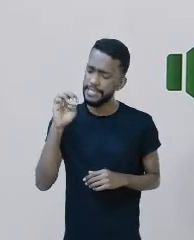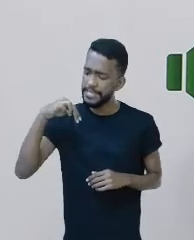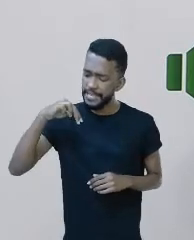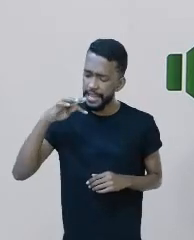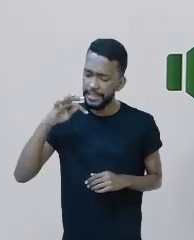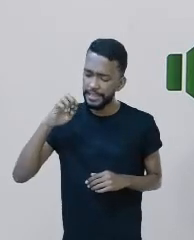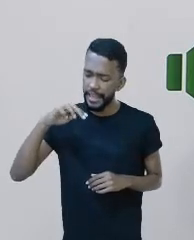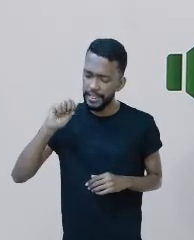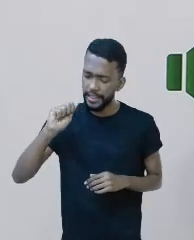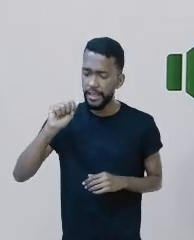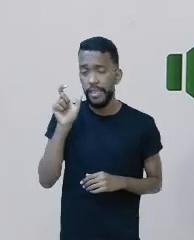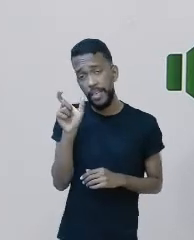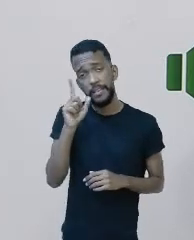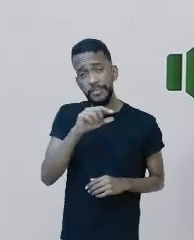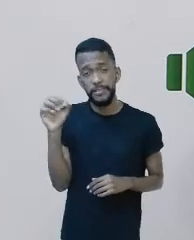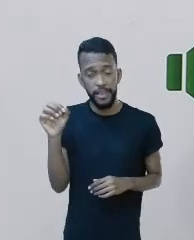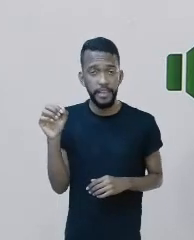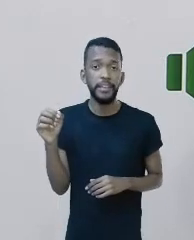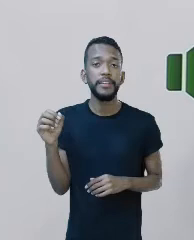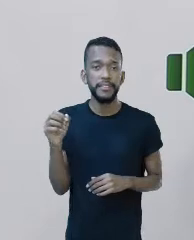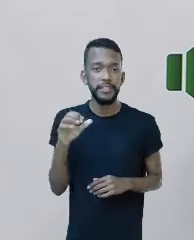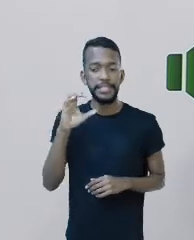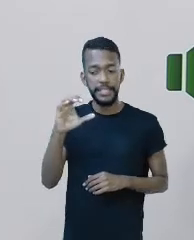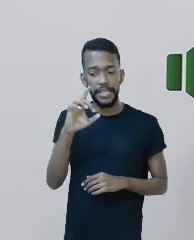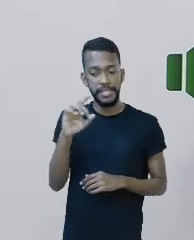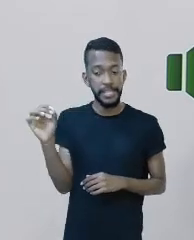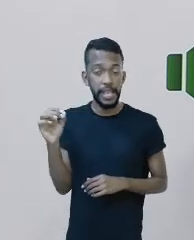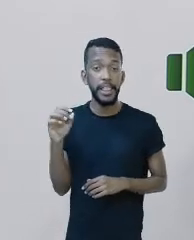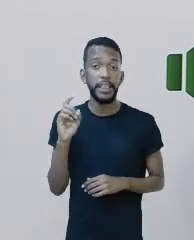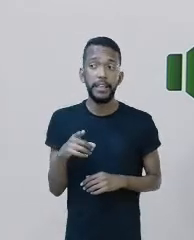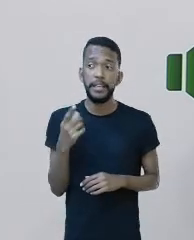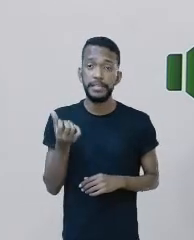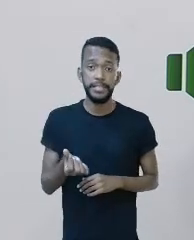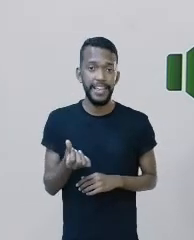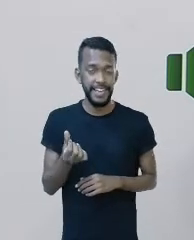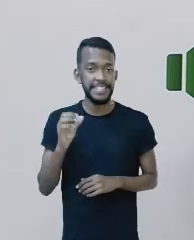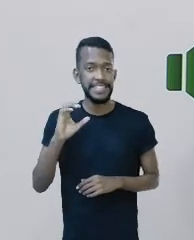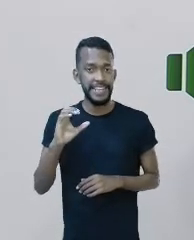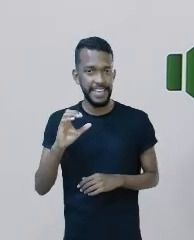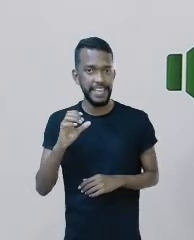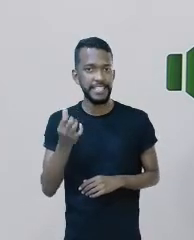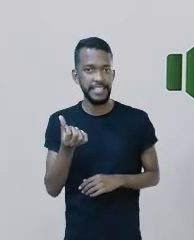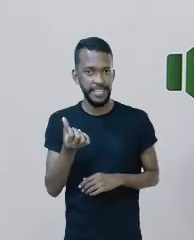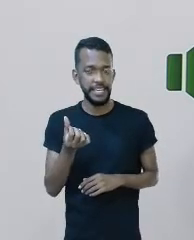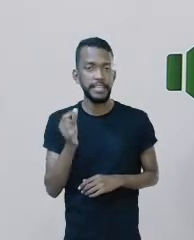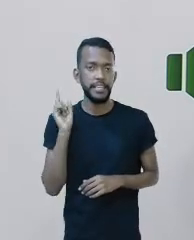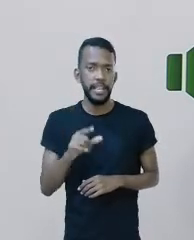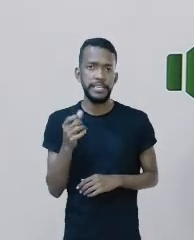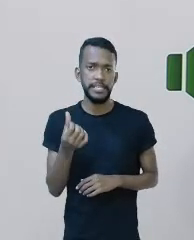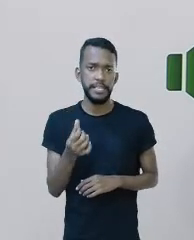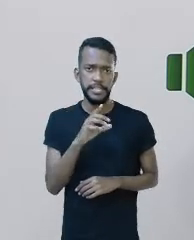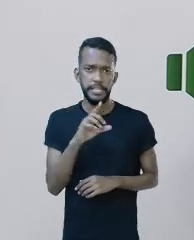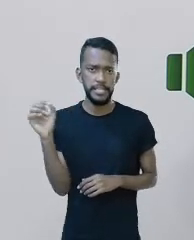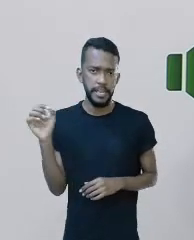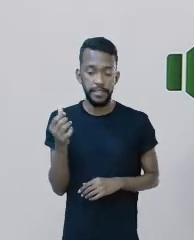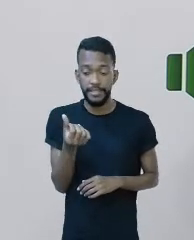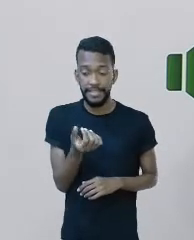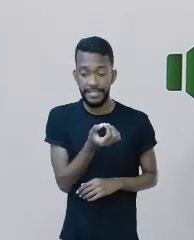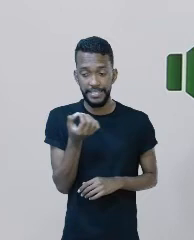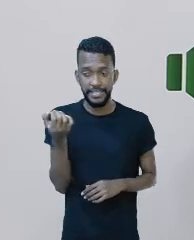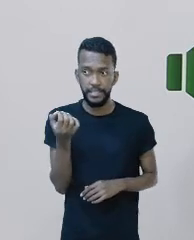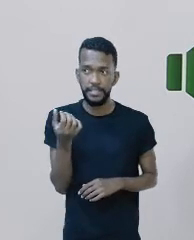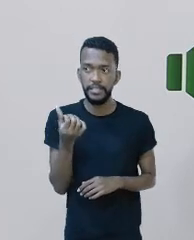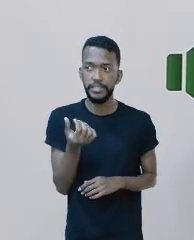dizendo, ó, uma centena é 100, mas eu tenho 6 centenas. 6 centenas são